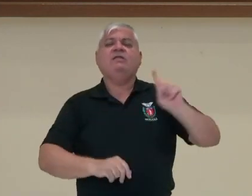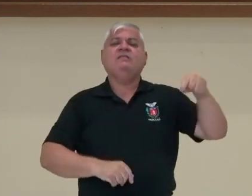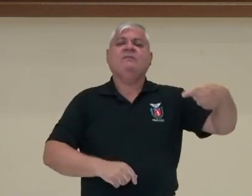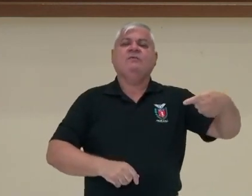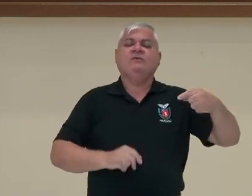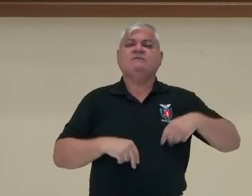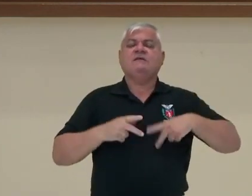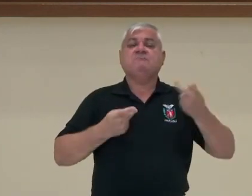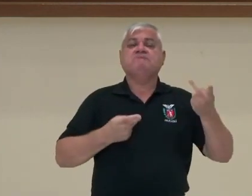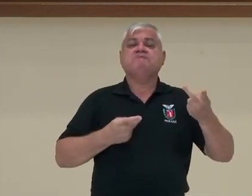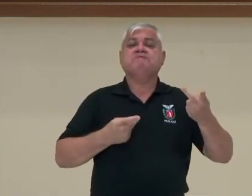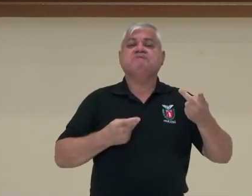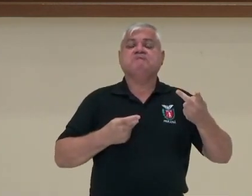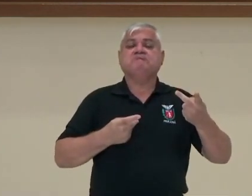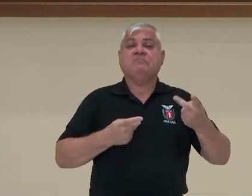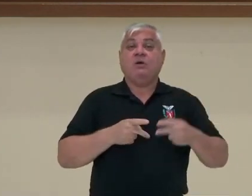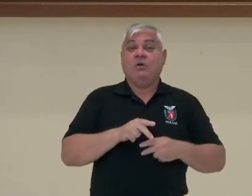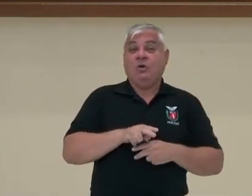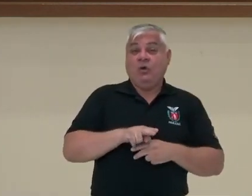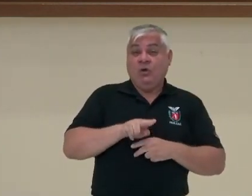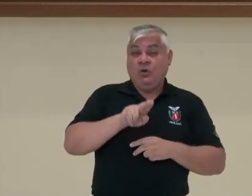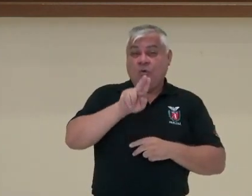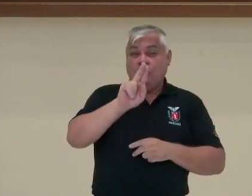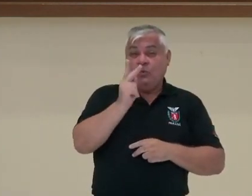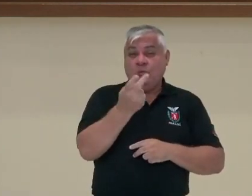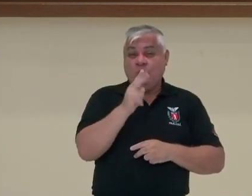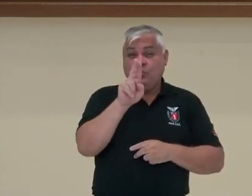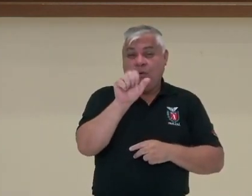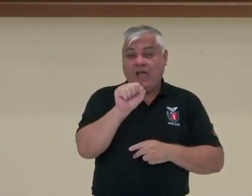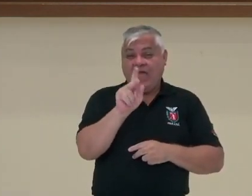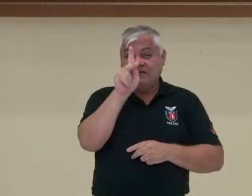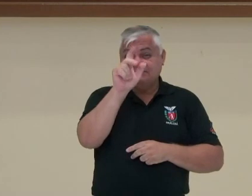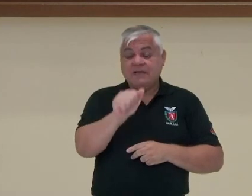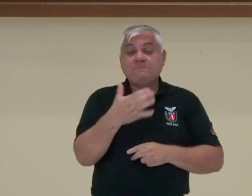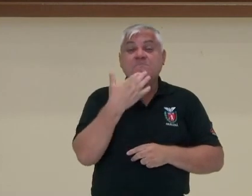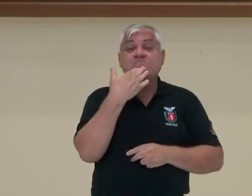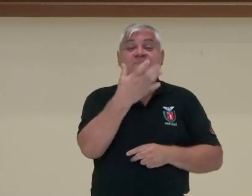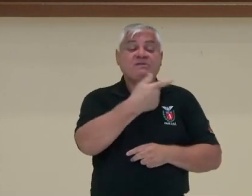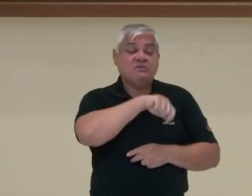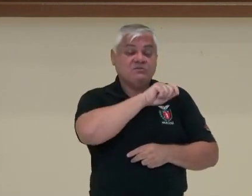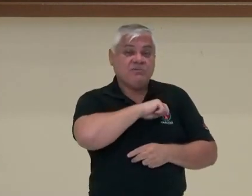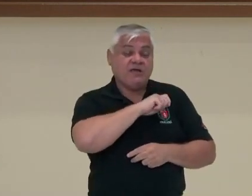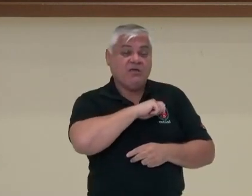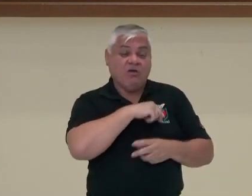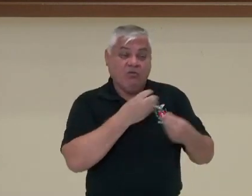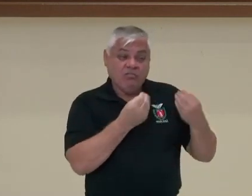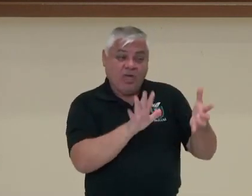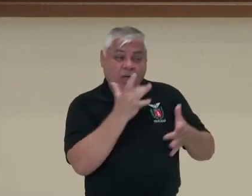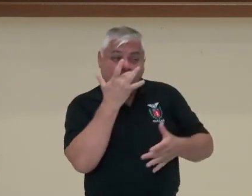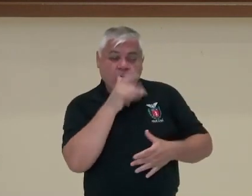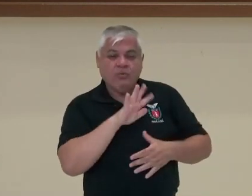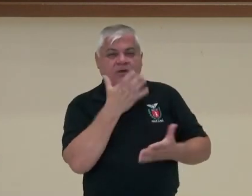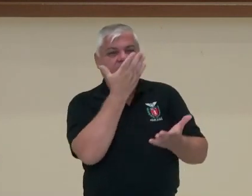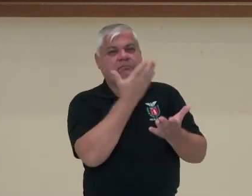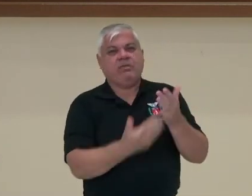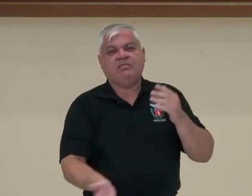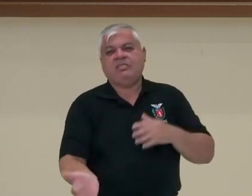imperador. O Huáscar acaba pedindo ajuda dos espanhóis, o que não dá certo, porque então